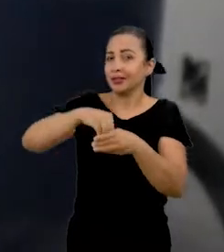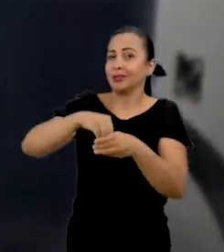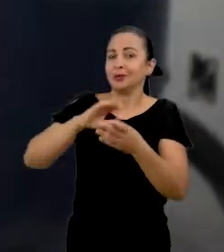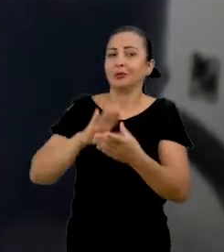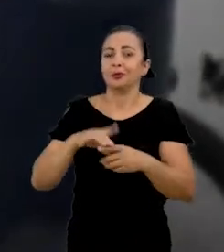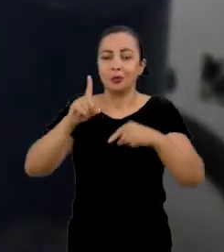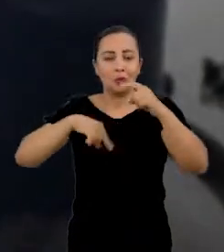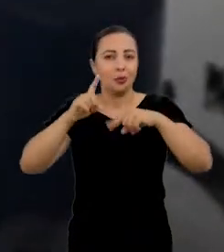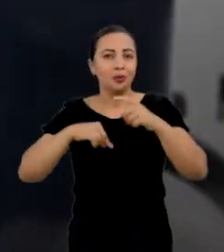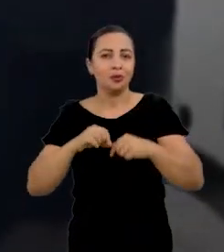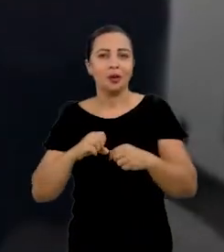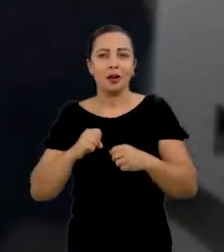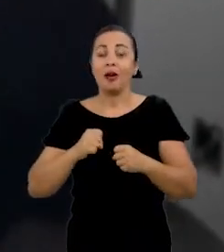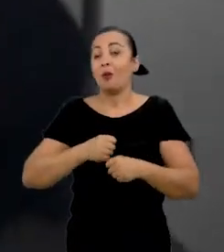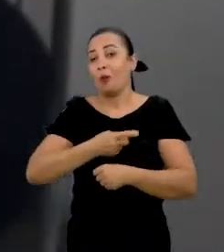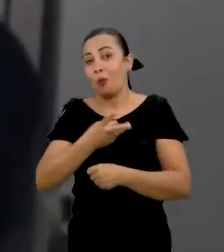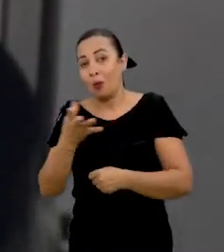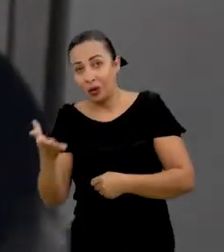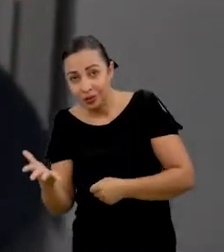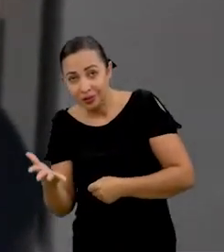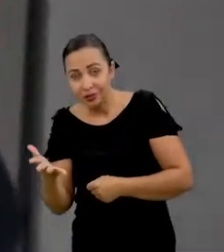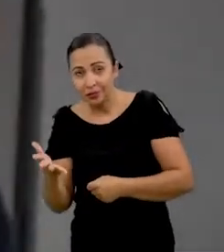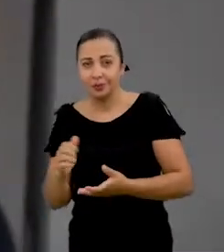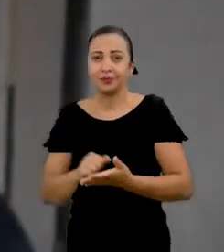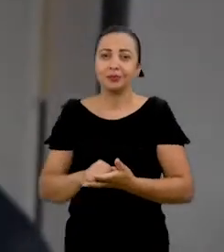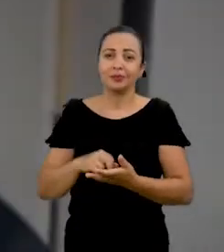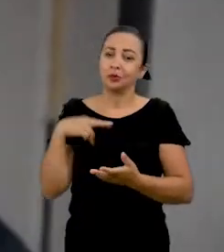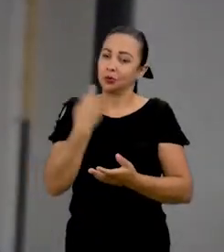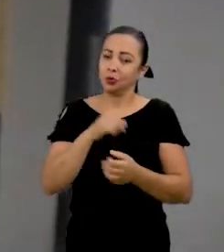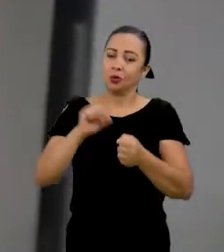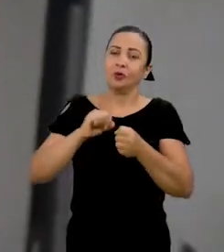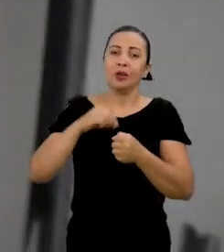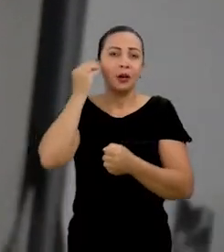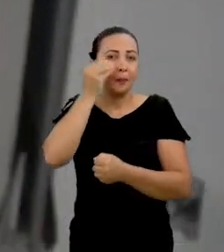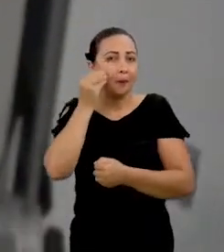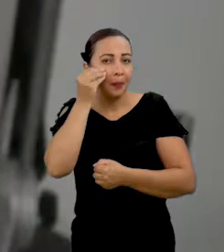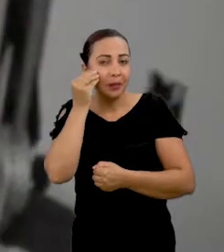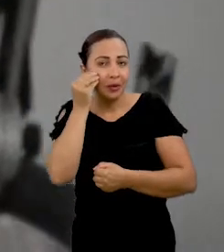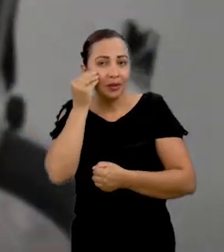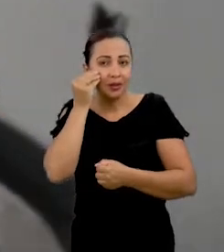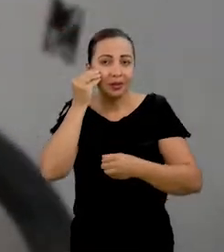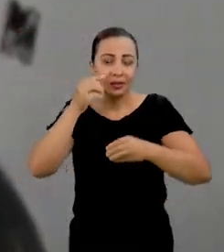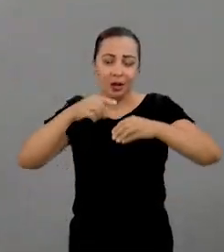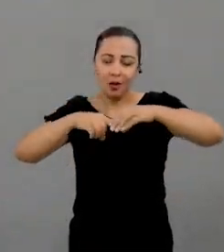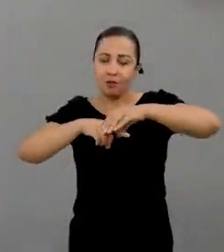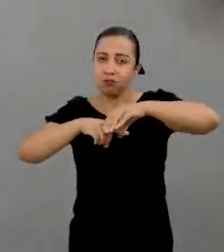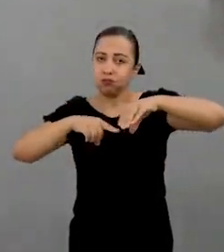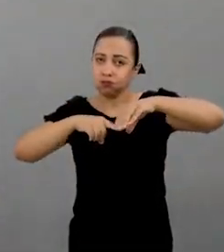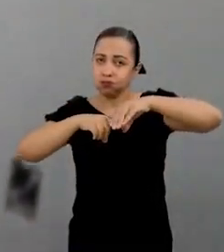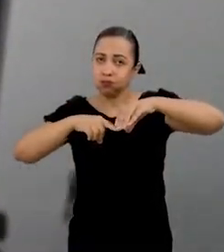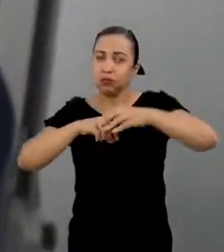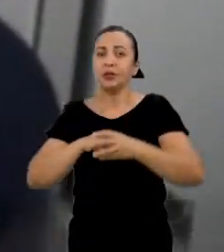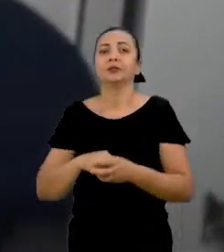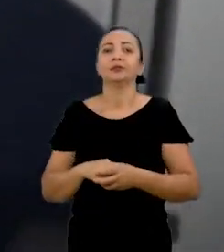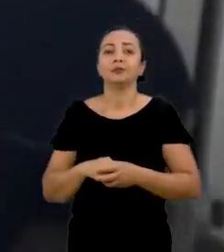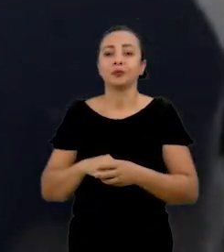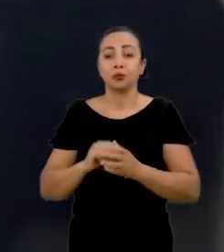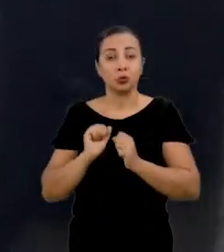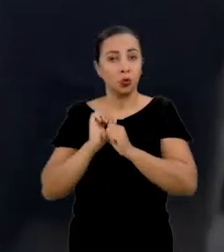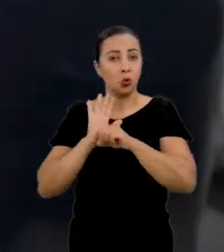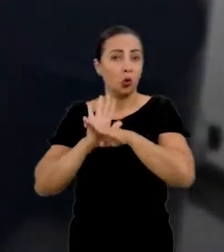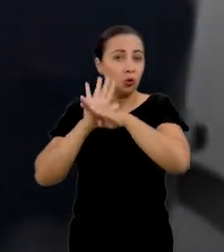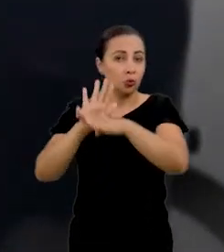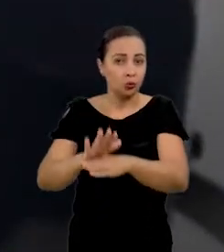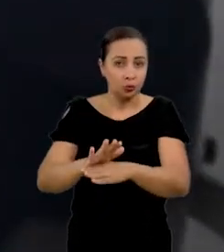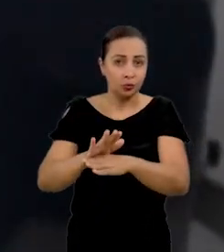fazer a extração do óleo essencial, a gente precisa identificar qual é a composição química desse material,